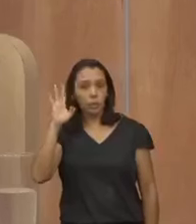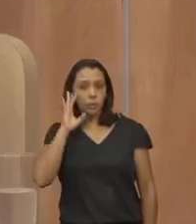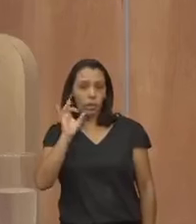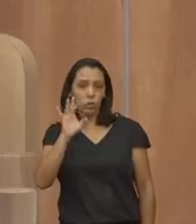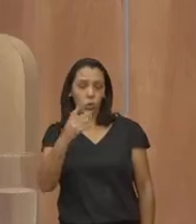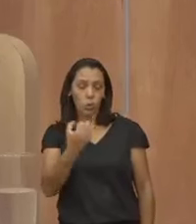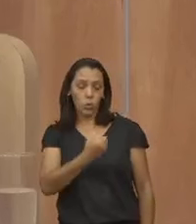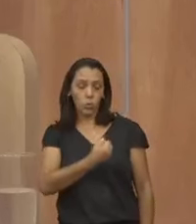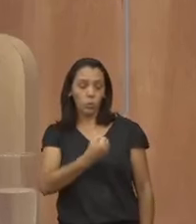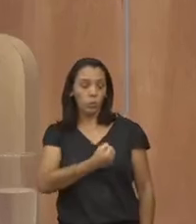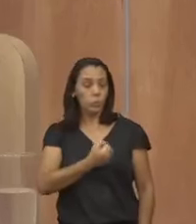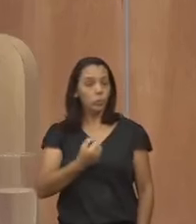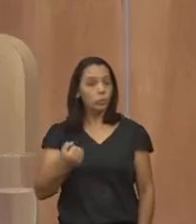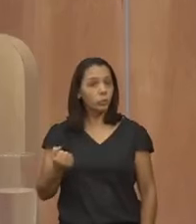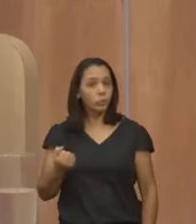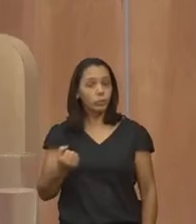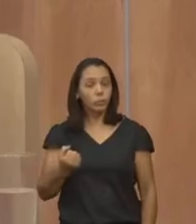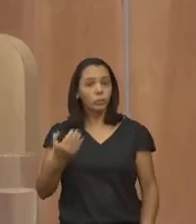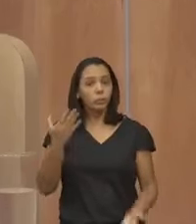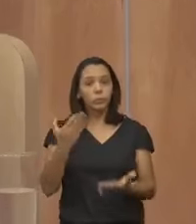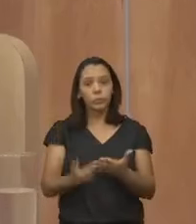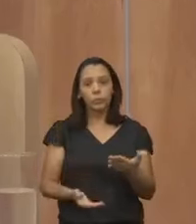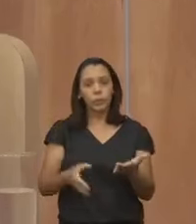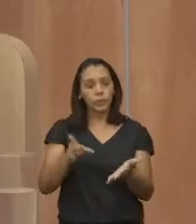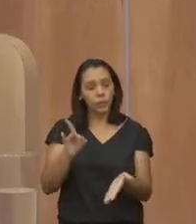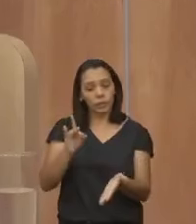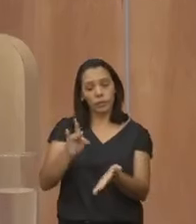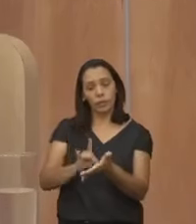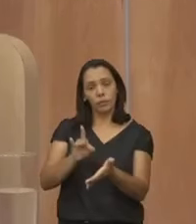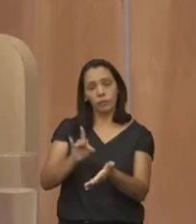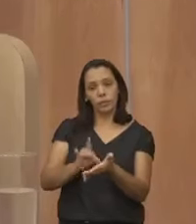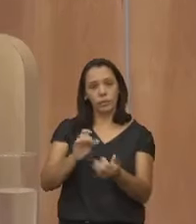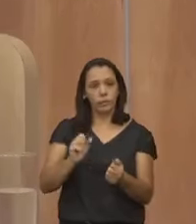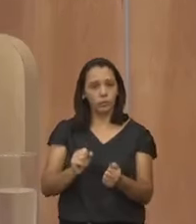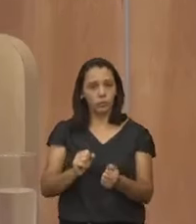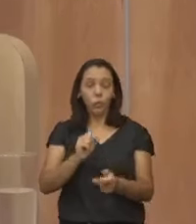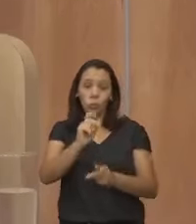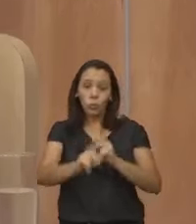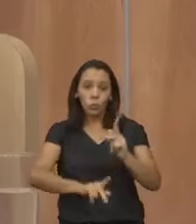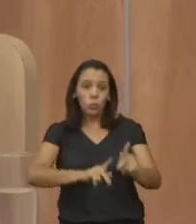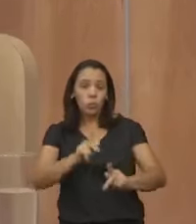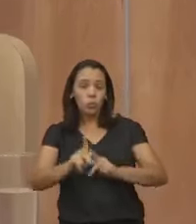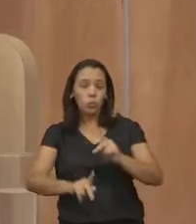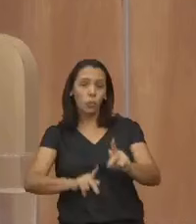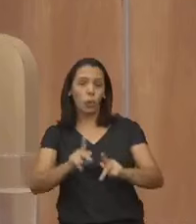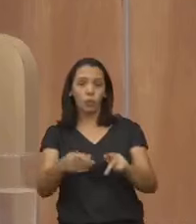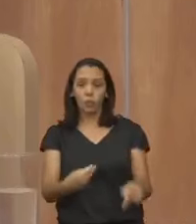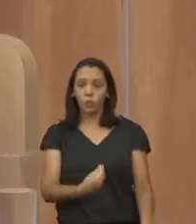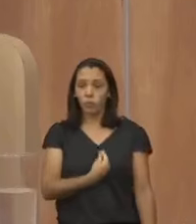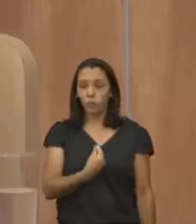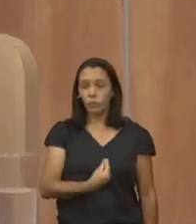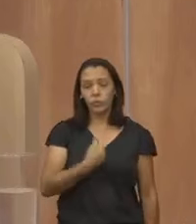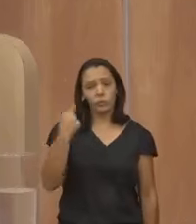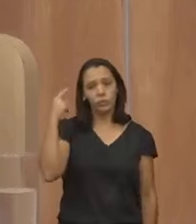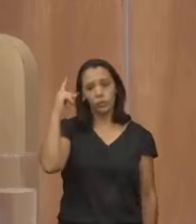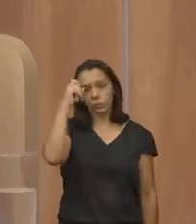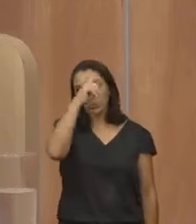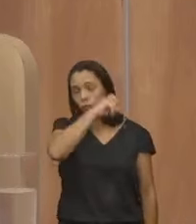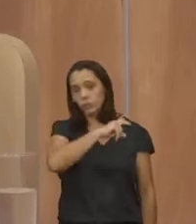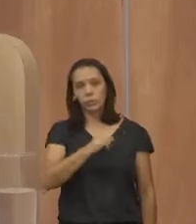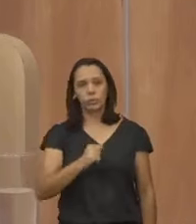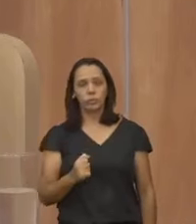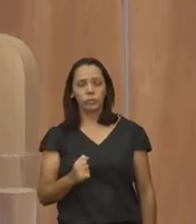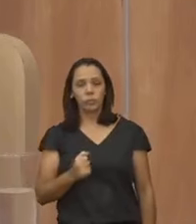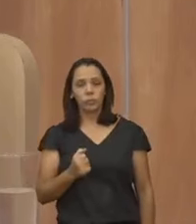se desconectar de uma realidade muito difícil de vocês. A gente vai se desligar e